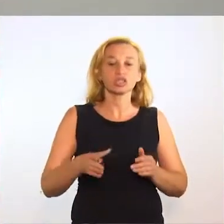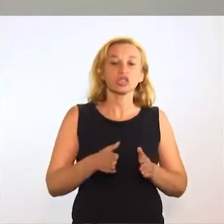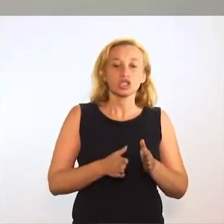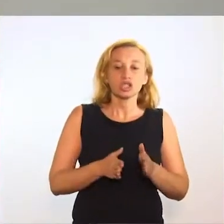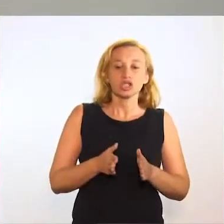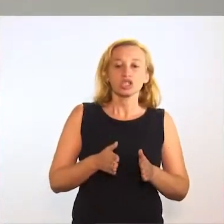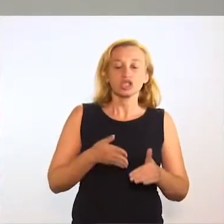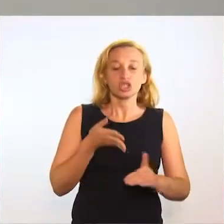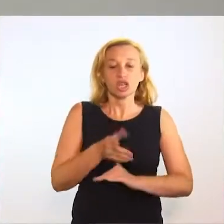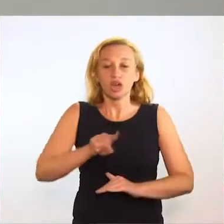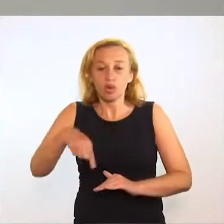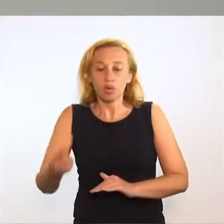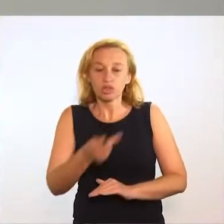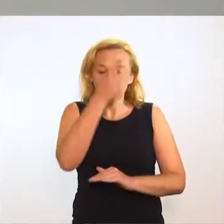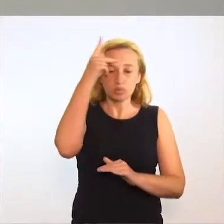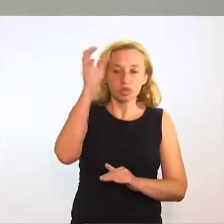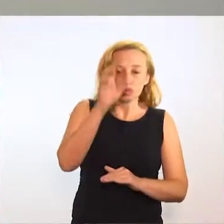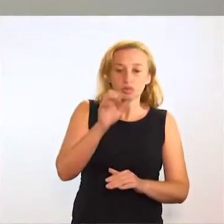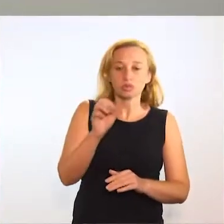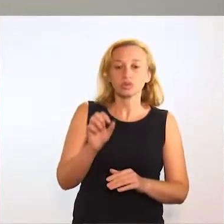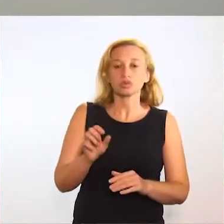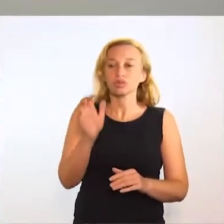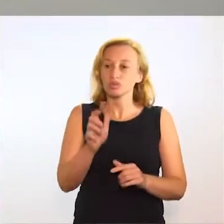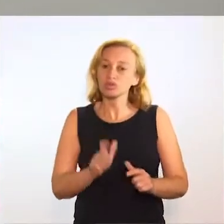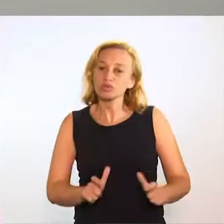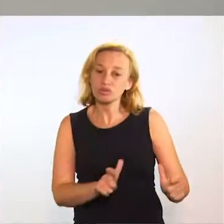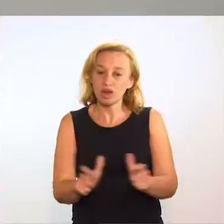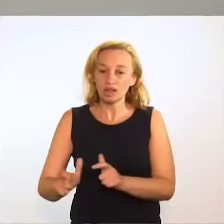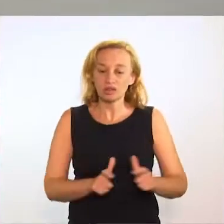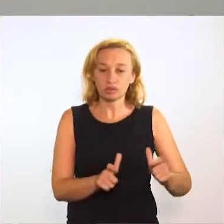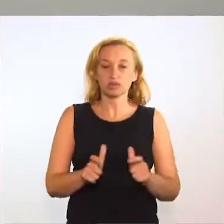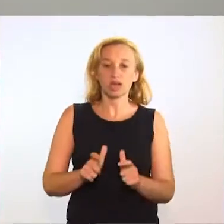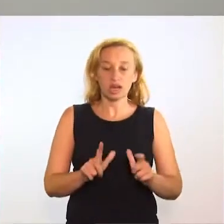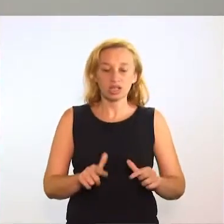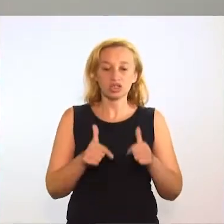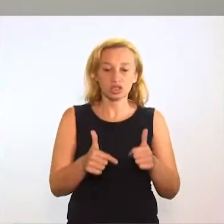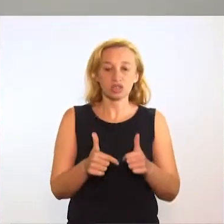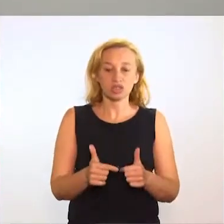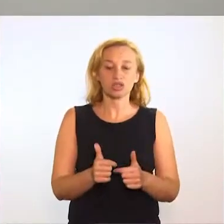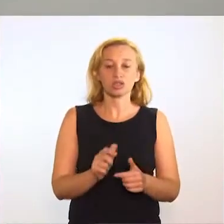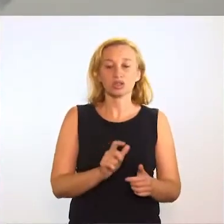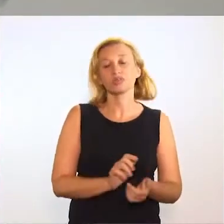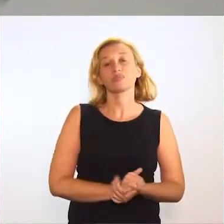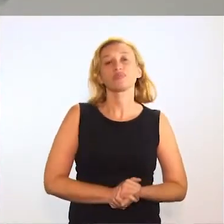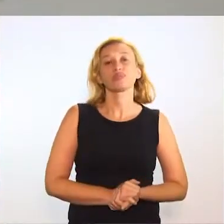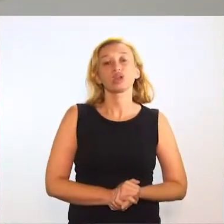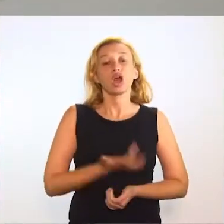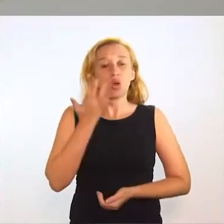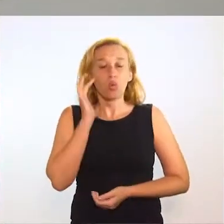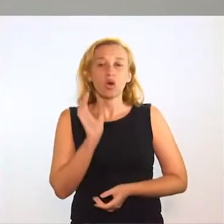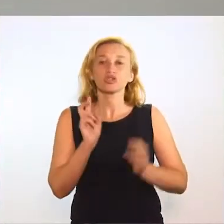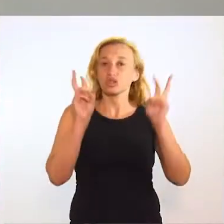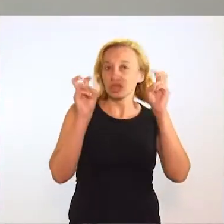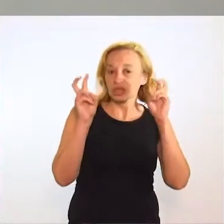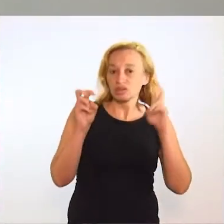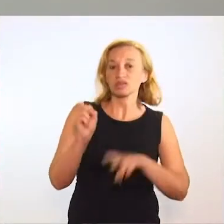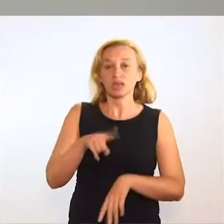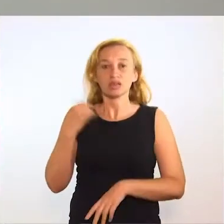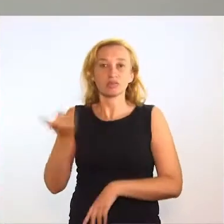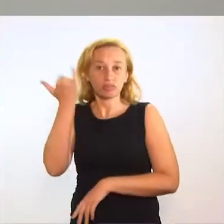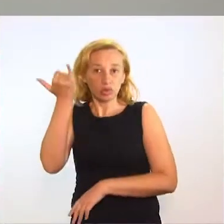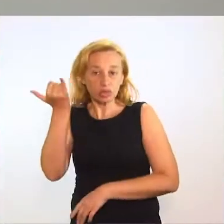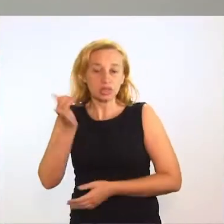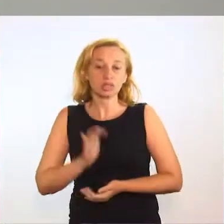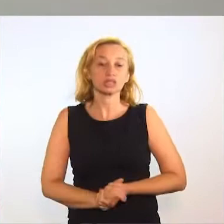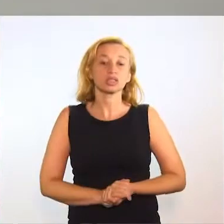né? Atingir outros públicos e também levar um pouco do que a gente aprendeu aqui, o que a gente tem feito, para outras cidades. Então, acho que essa